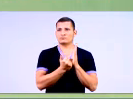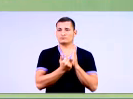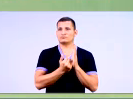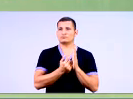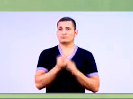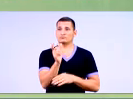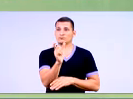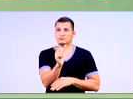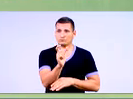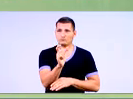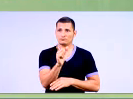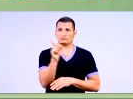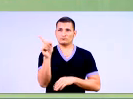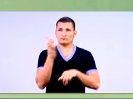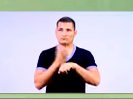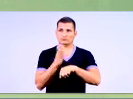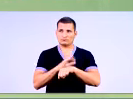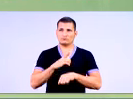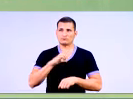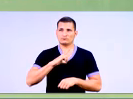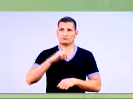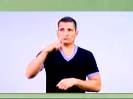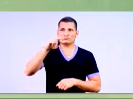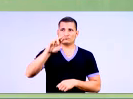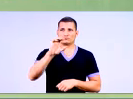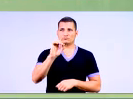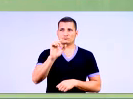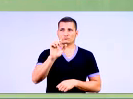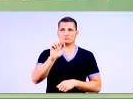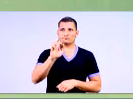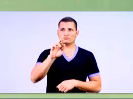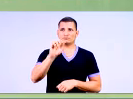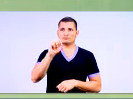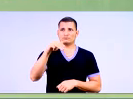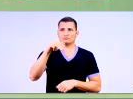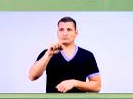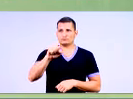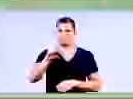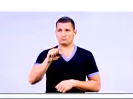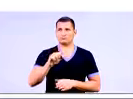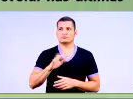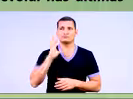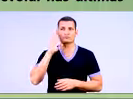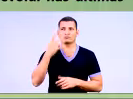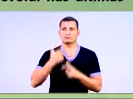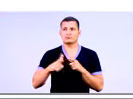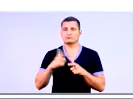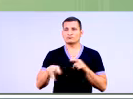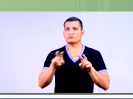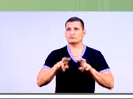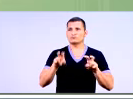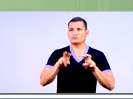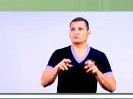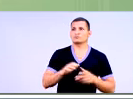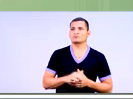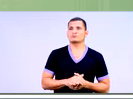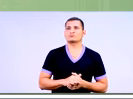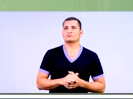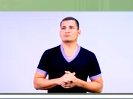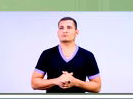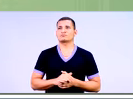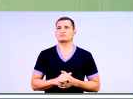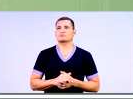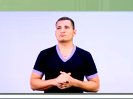que pede lá no exercício, programas necessários para quê? Para resolver problemas com o computador. Então, voltando lá na